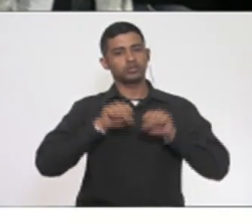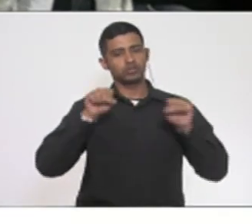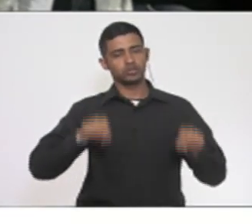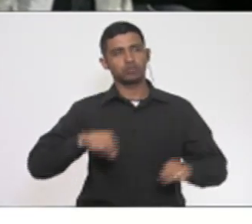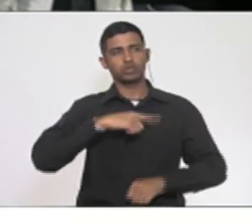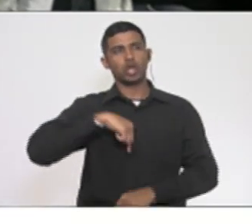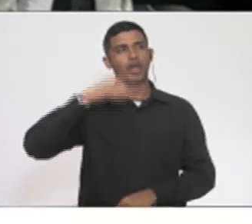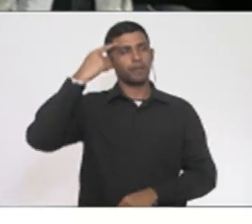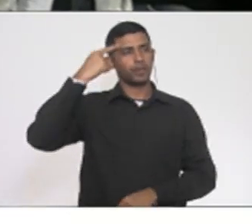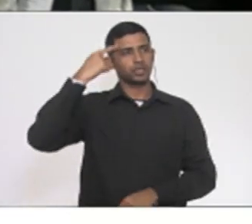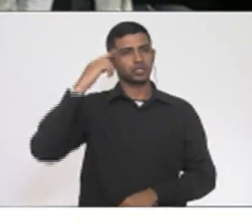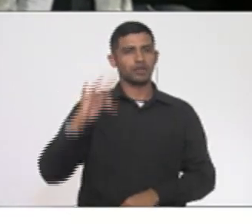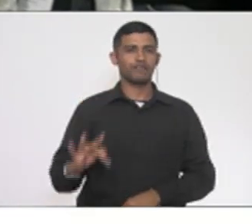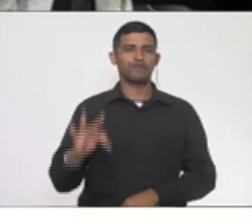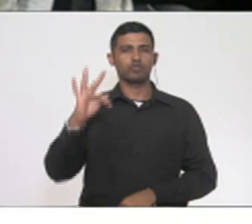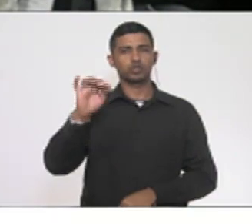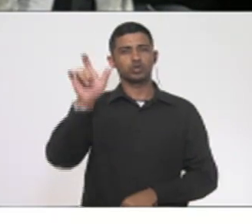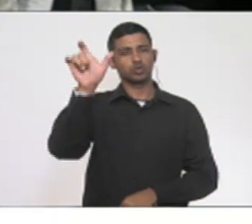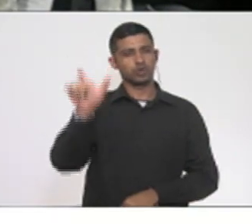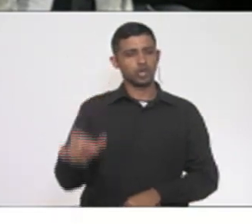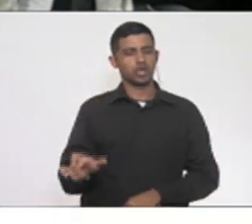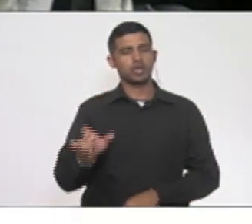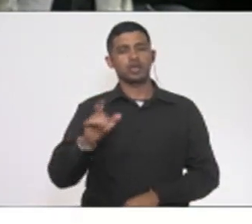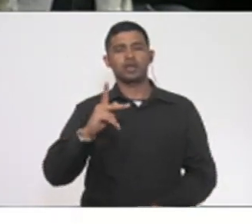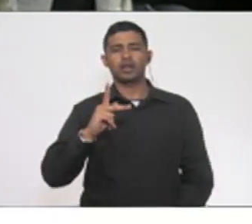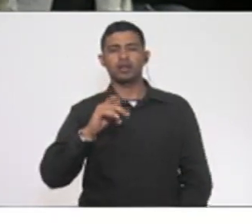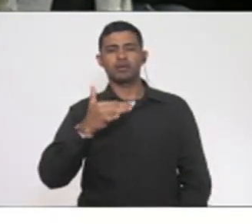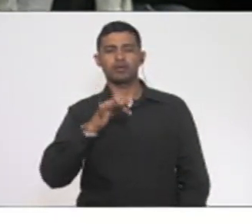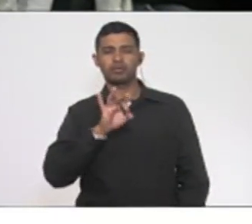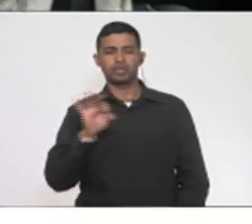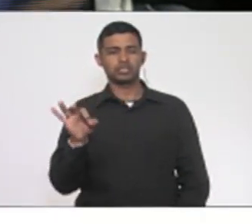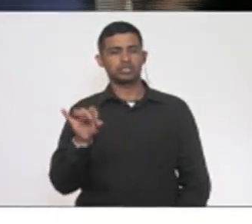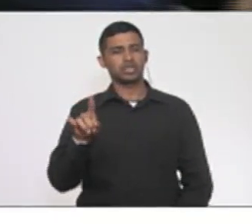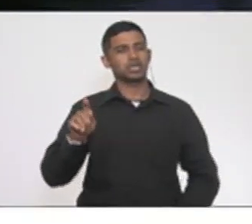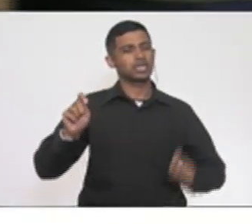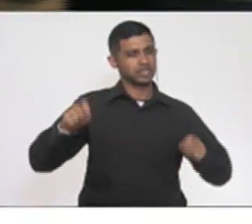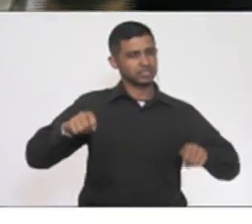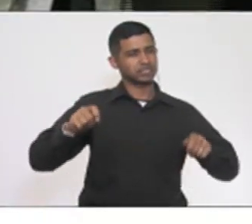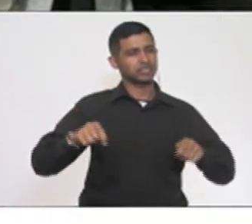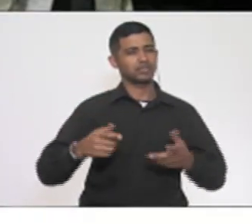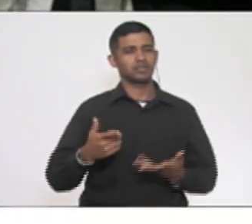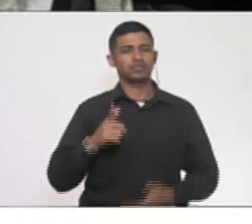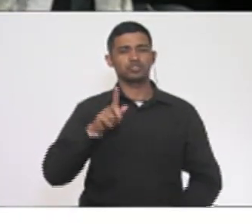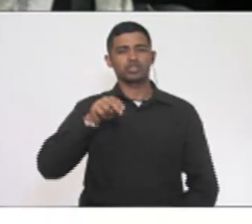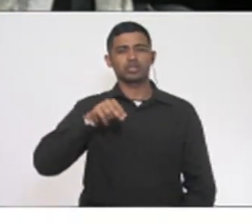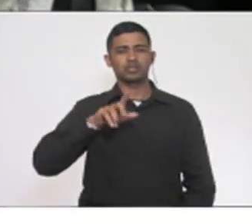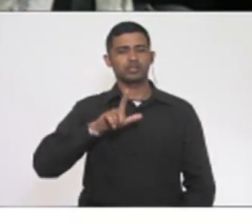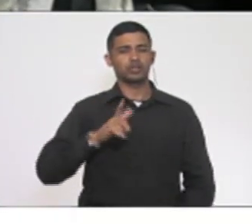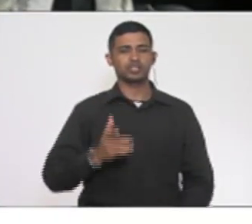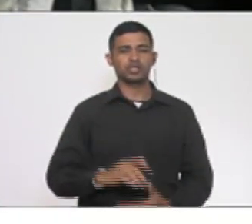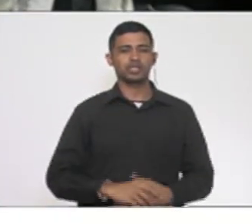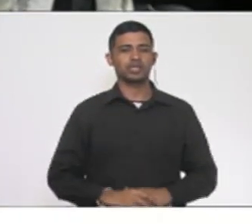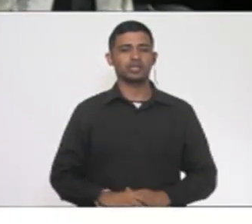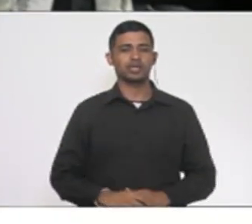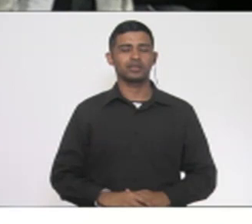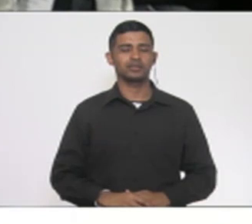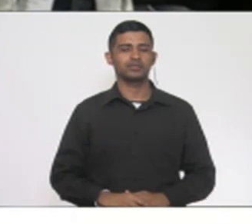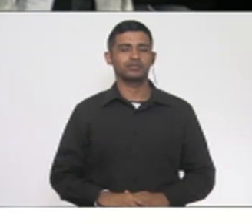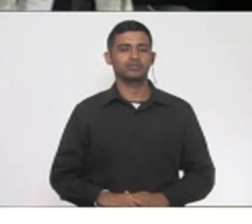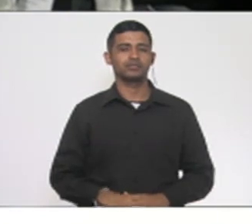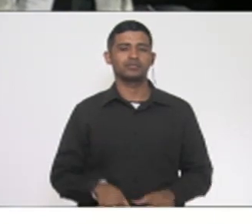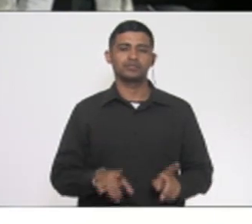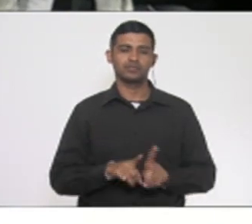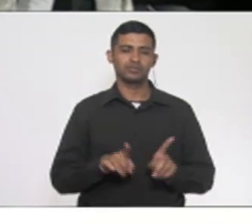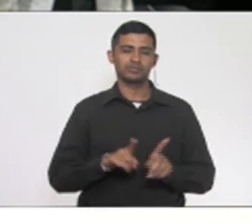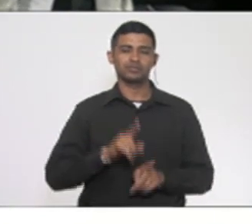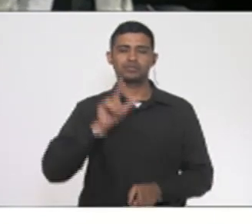agente que está em P100 ou está em P100, que tem um terminal de GNL lá, possa ofertar para Porto Alegre o gás. E a